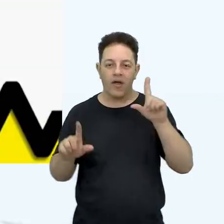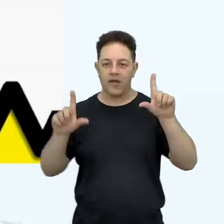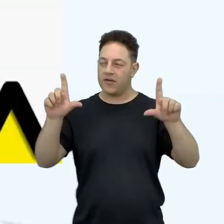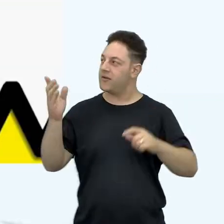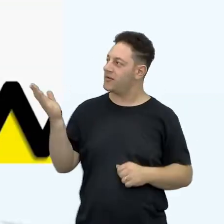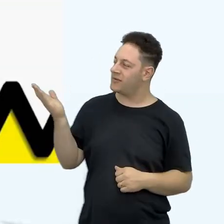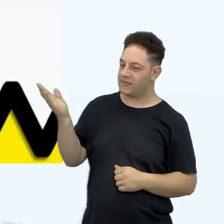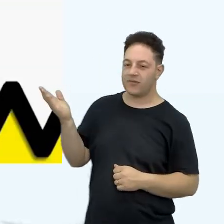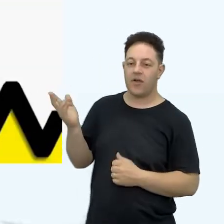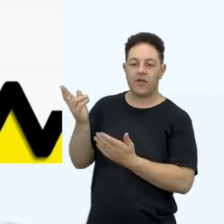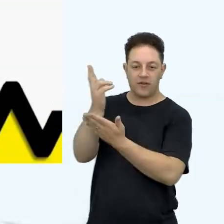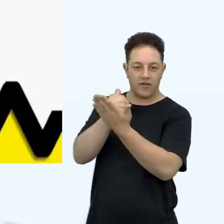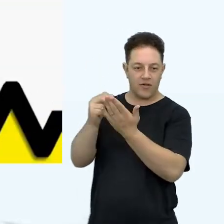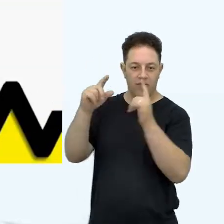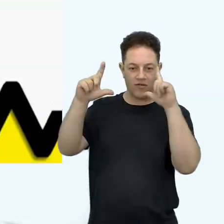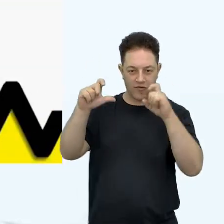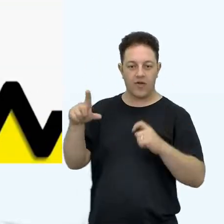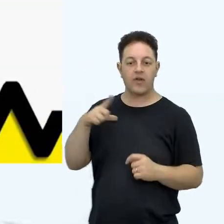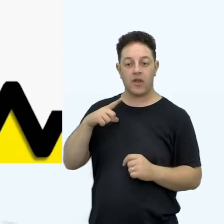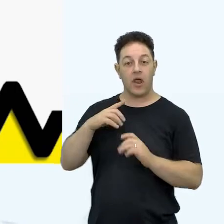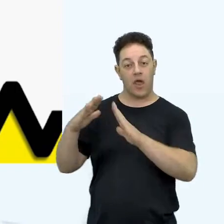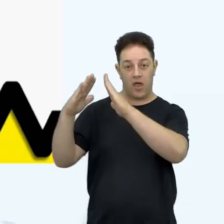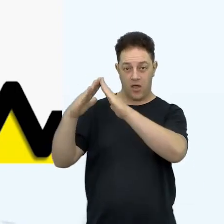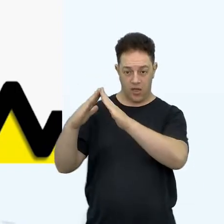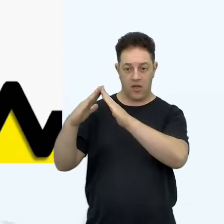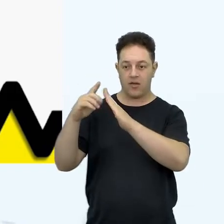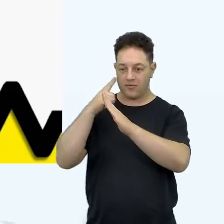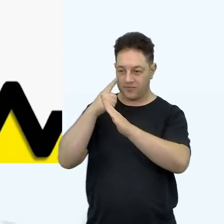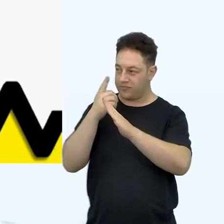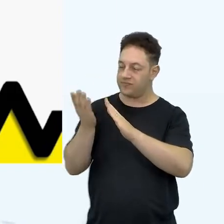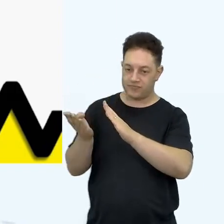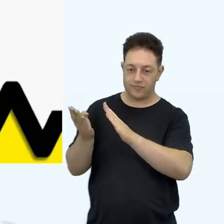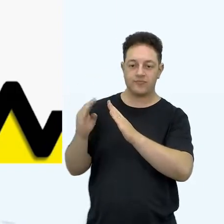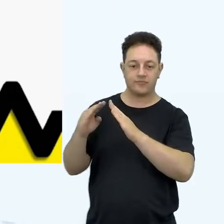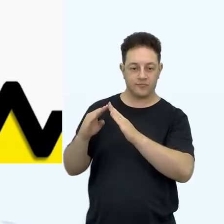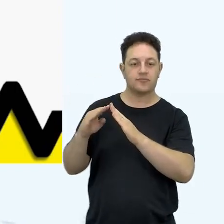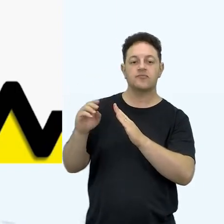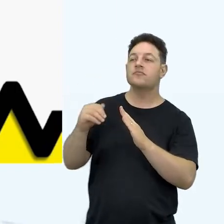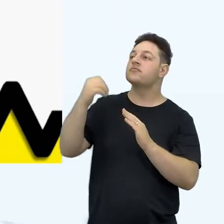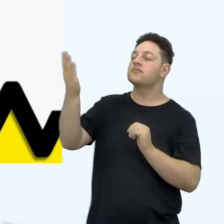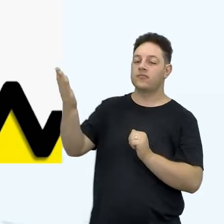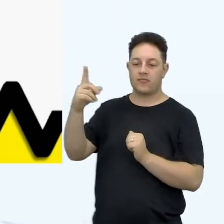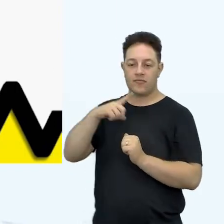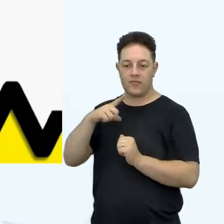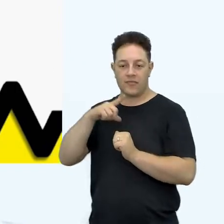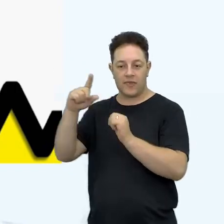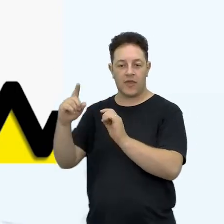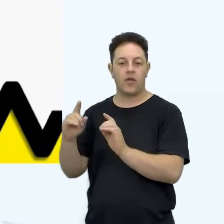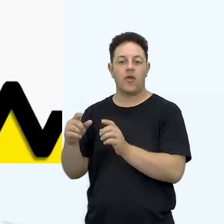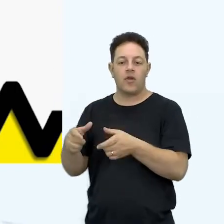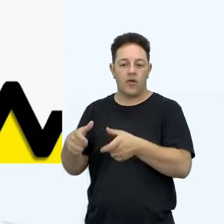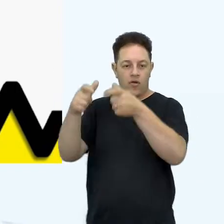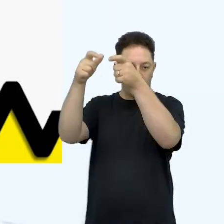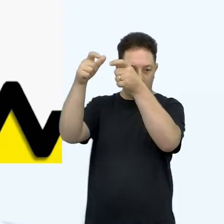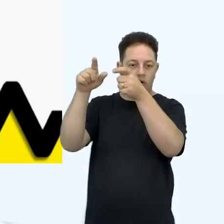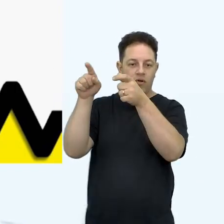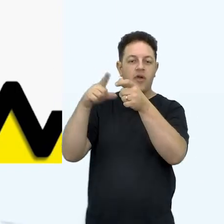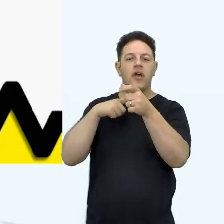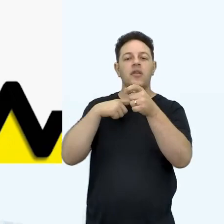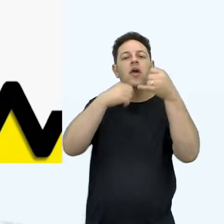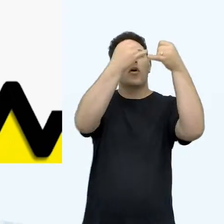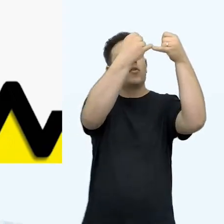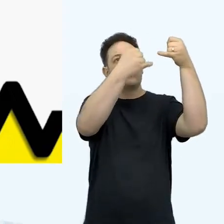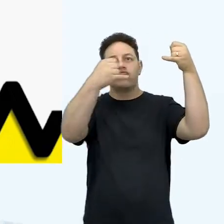uma ilustração onde eu tenho uma instalação residencial, tenho lá o poste, ok? E eu tenho alimentação através